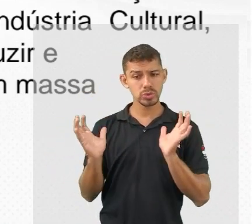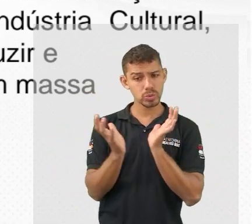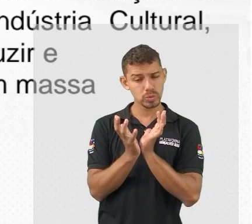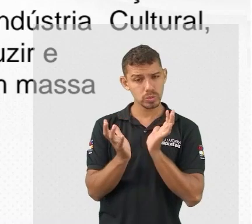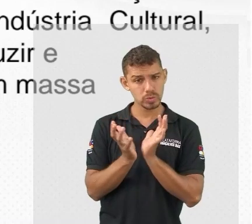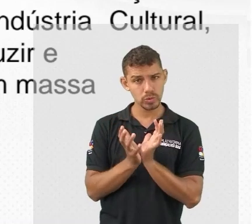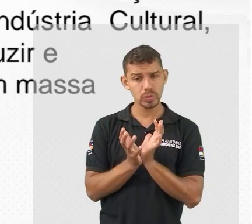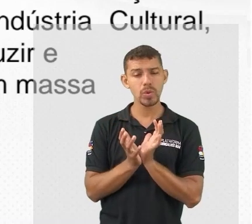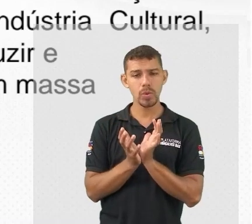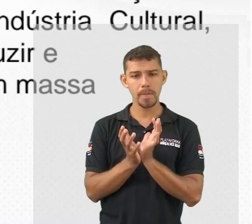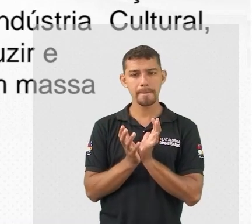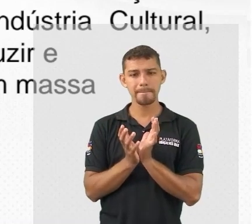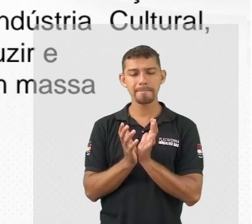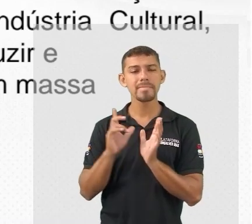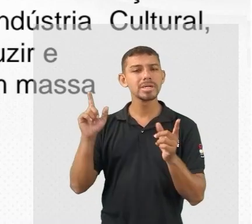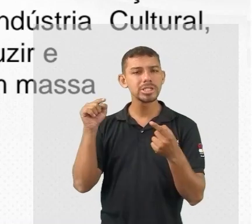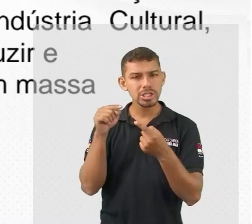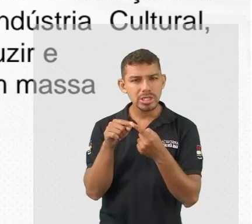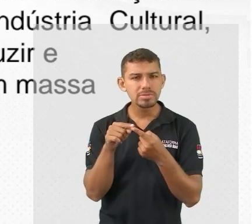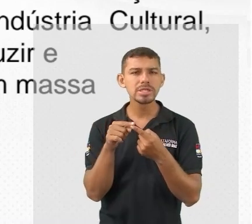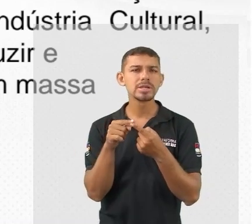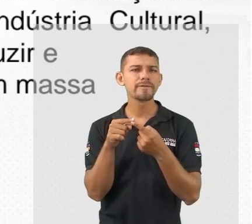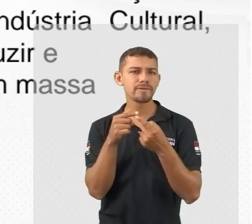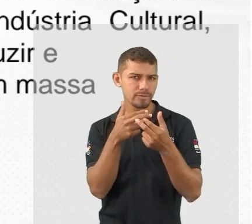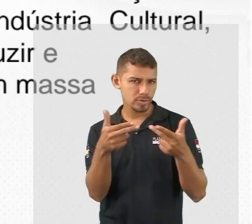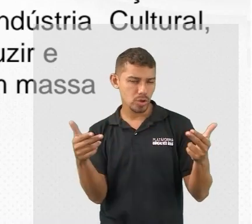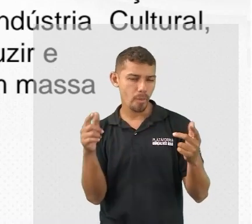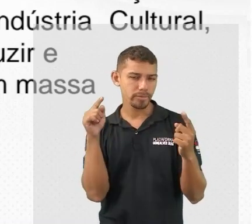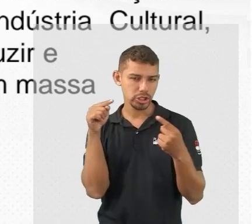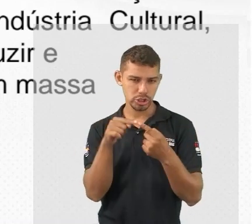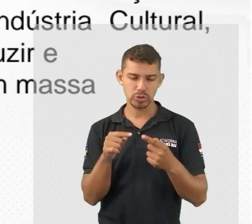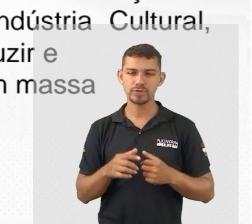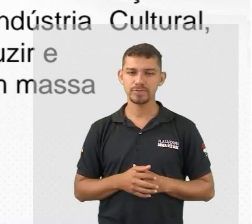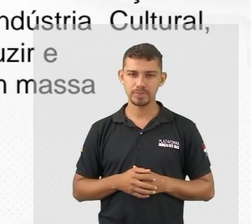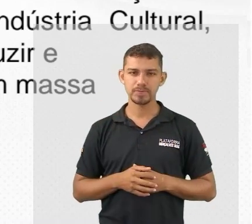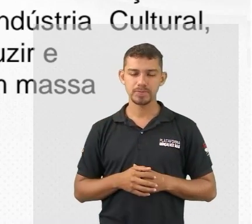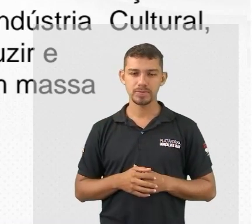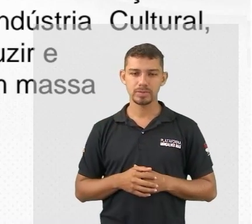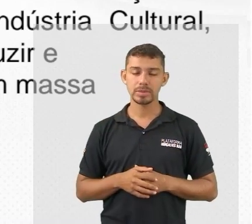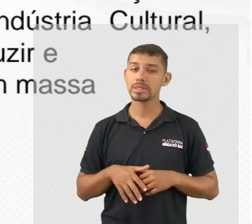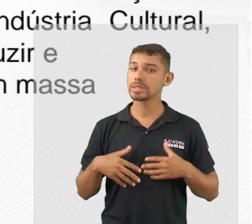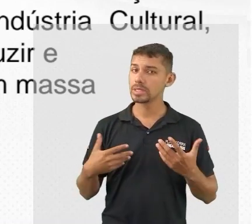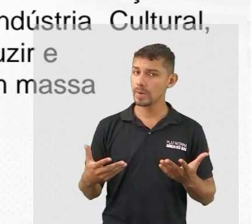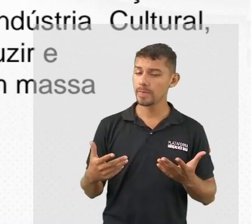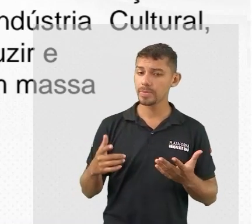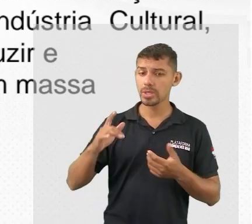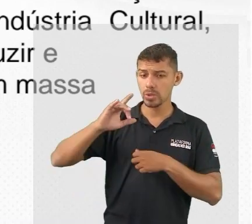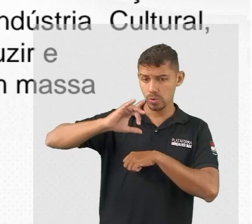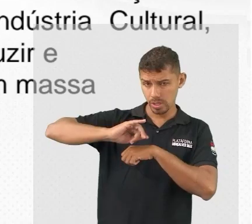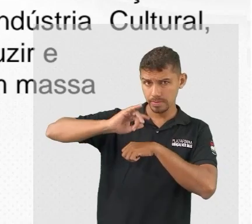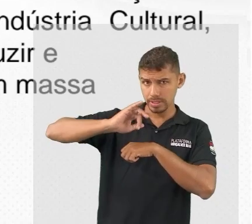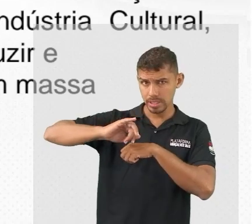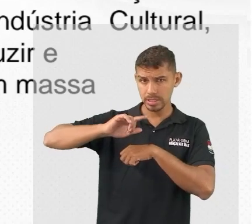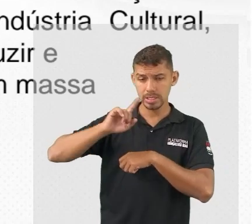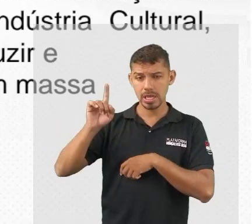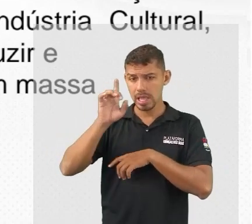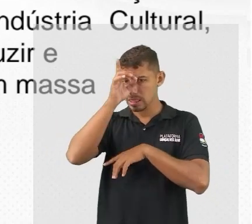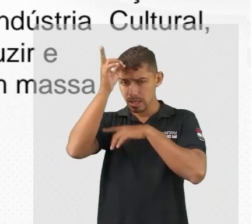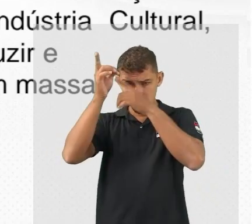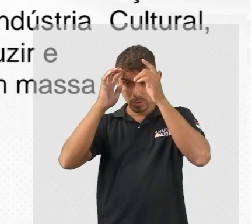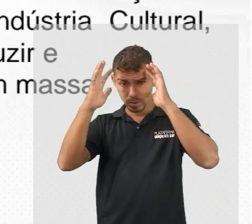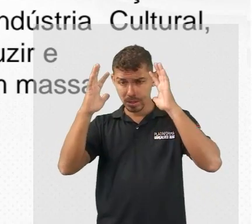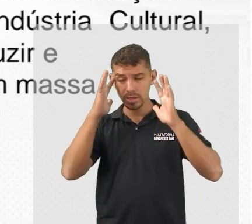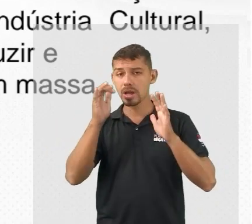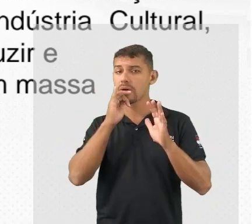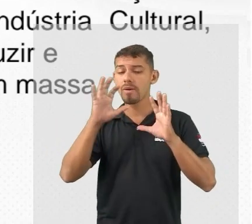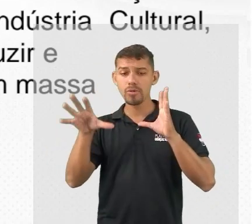né, para determinadas finalidades, determinados objetivos. Pois bem, no capitalismo, a ideologia funciona como